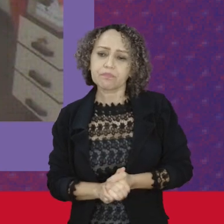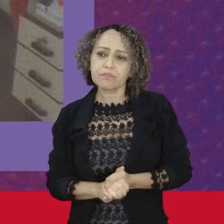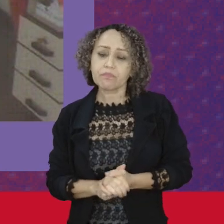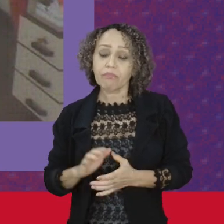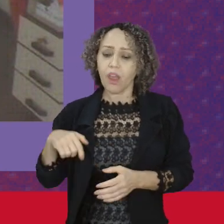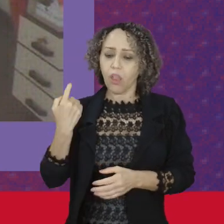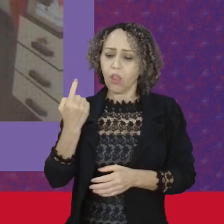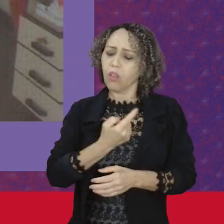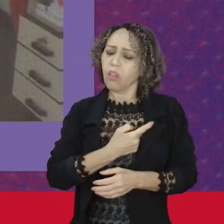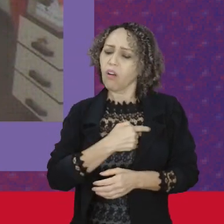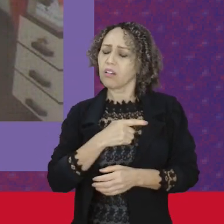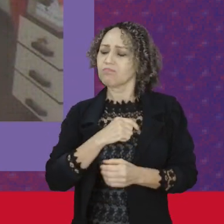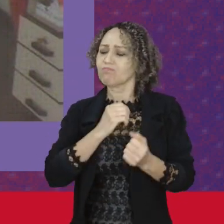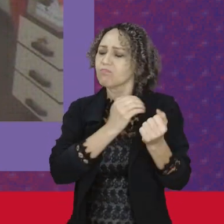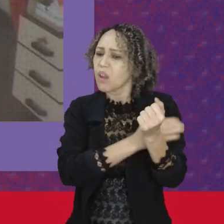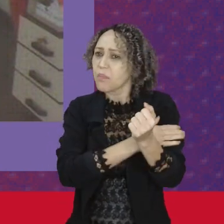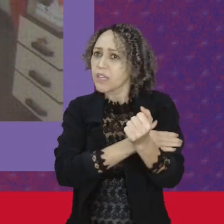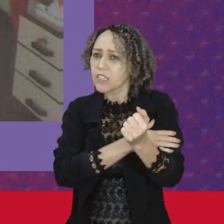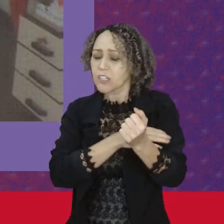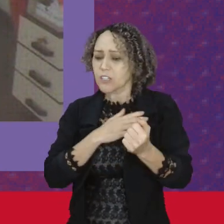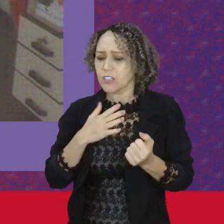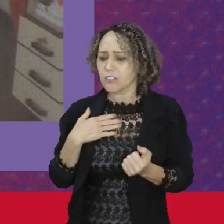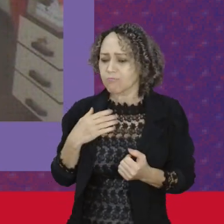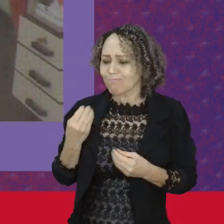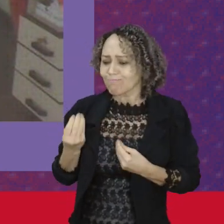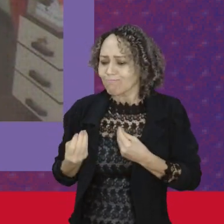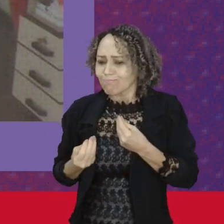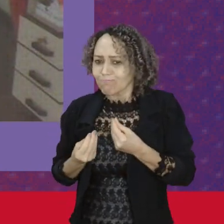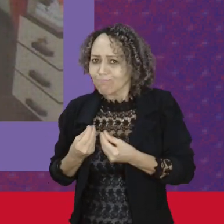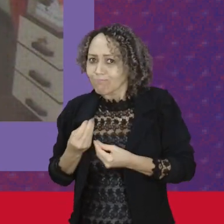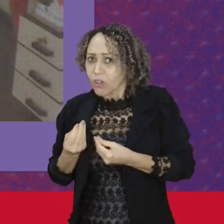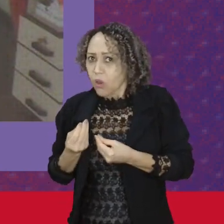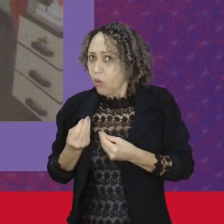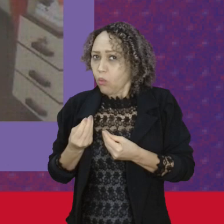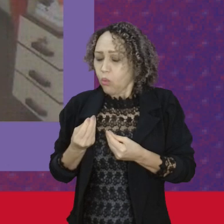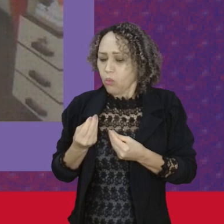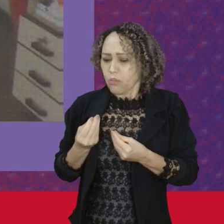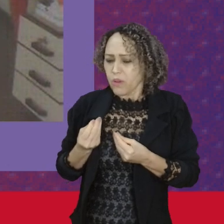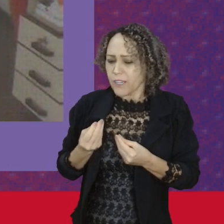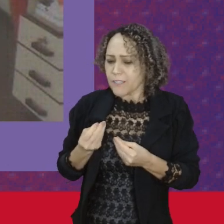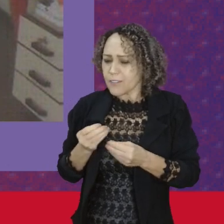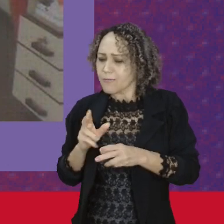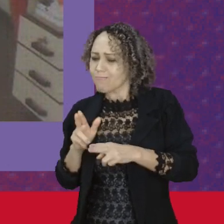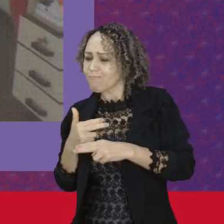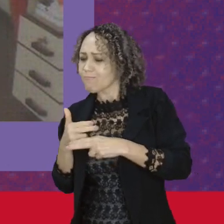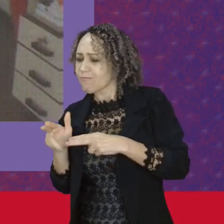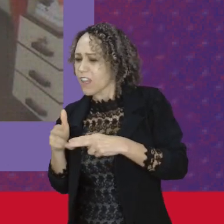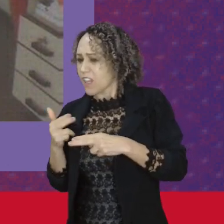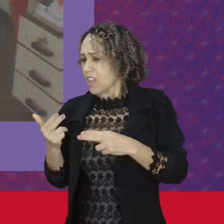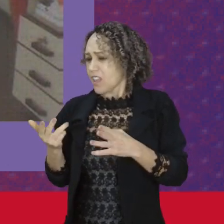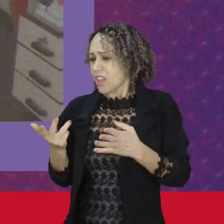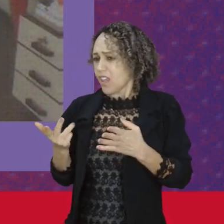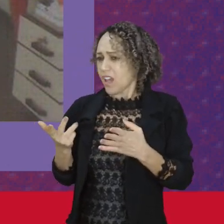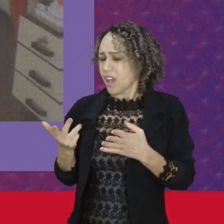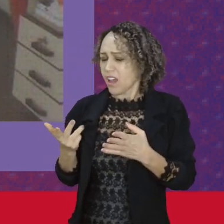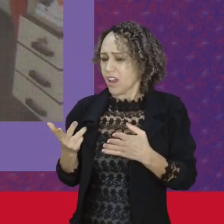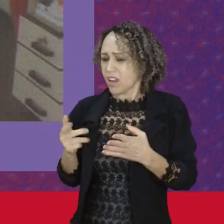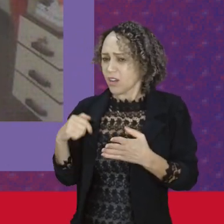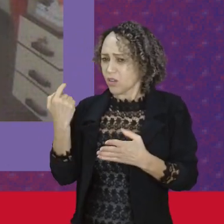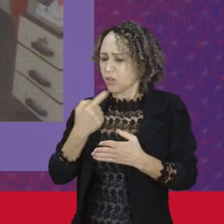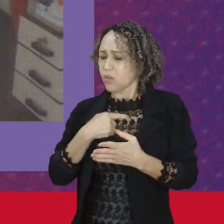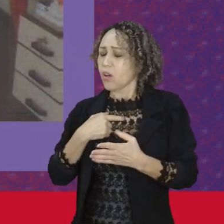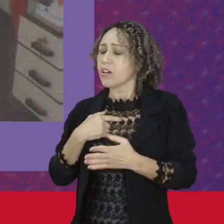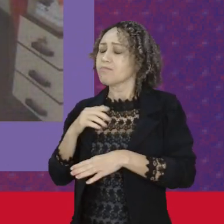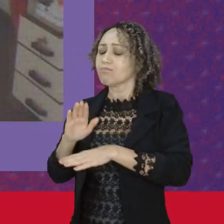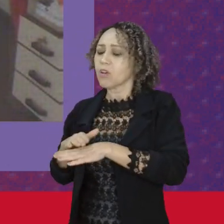Nós éramos feministas clandestinas e muito mal podíamos nos expressar dentro das nossas próprias